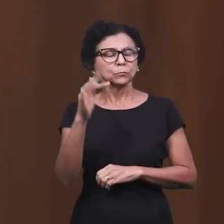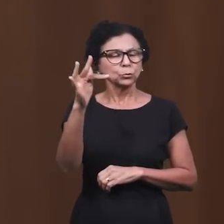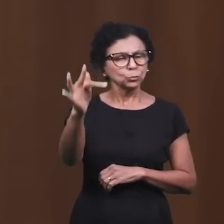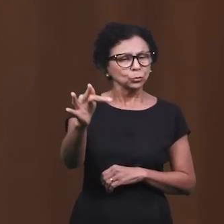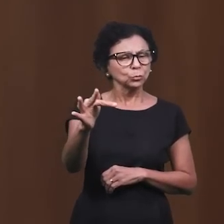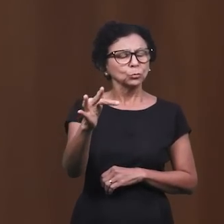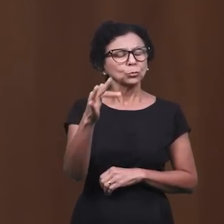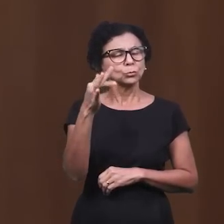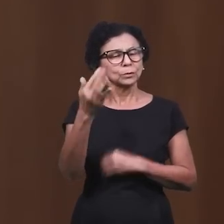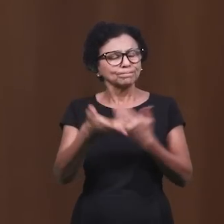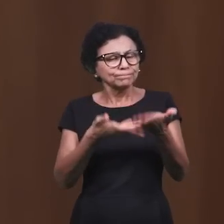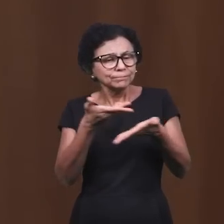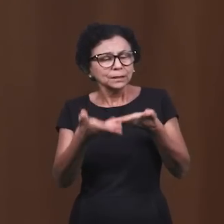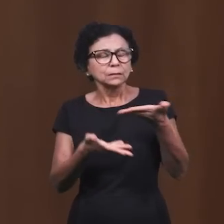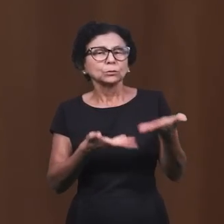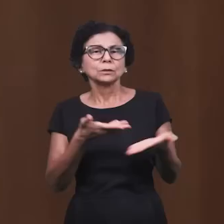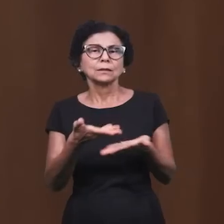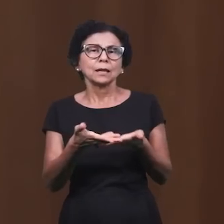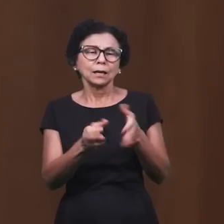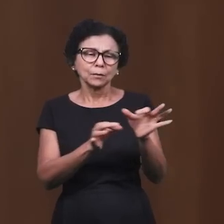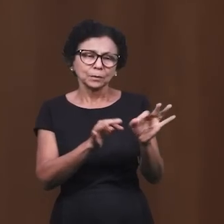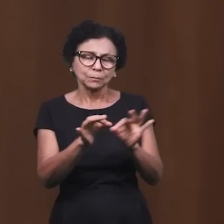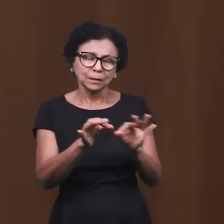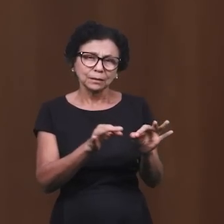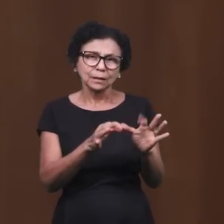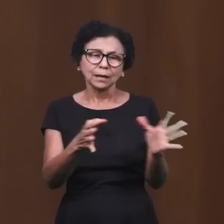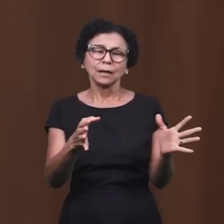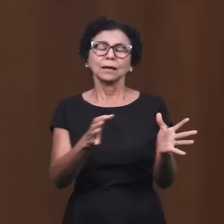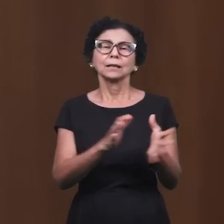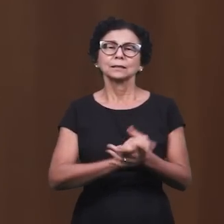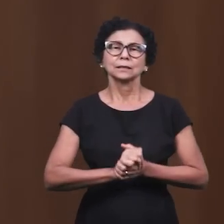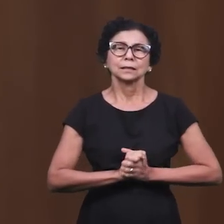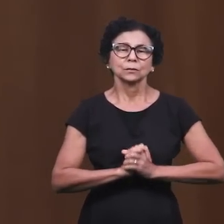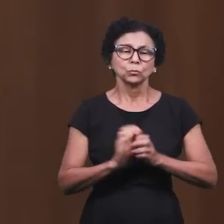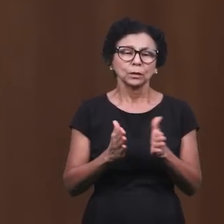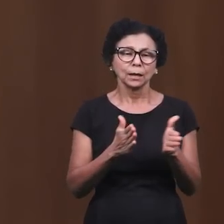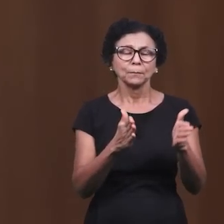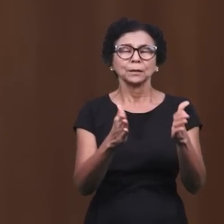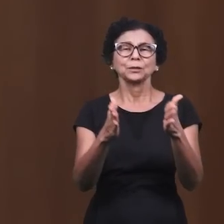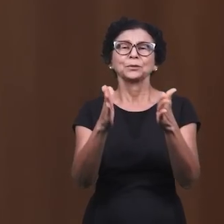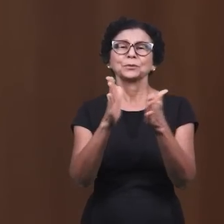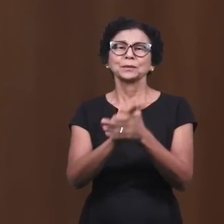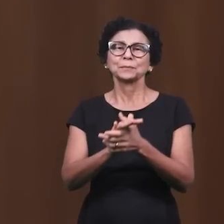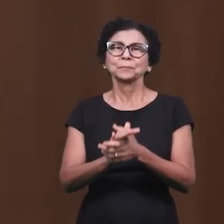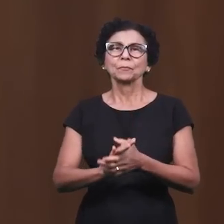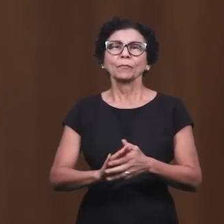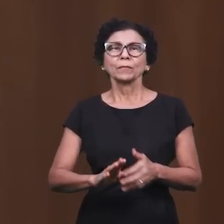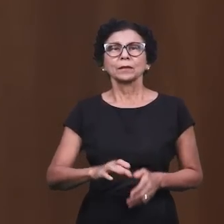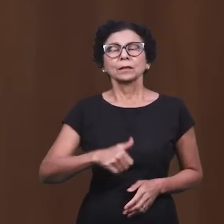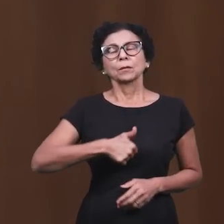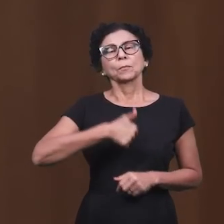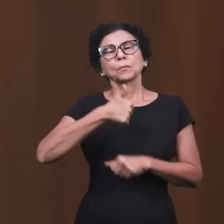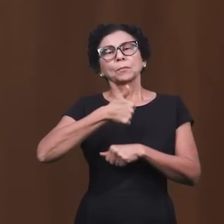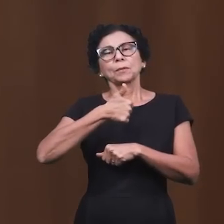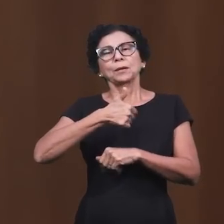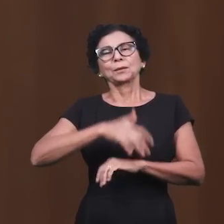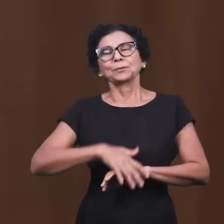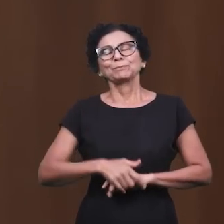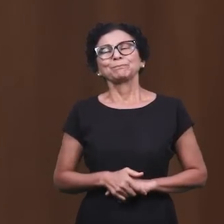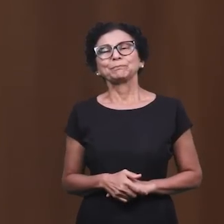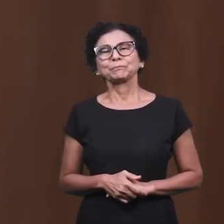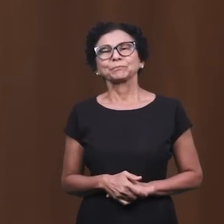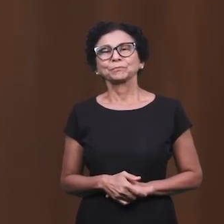né? De estruturar todas as coisas, de pavimentar essa estrada para que eles possam caminhar, mas, em primeiro lugar, na nossa vida, no nosso coração,